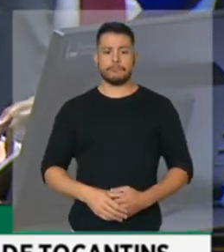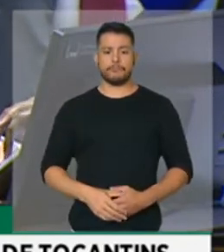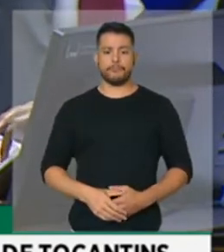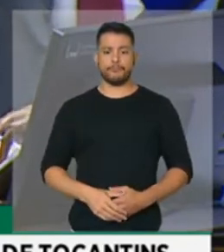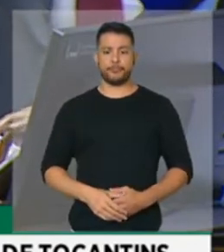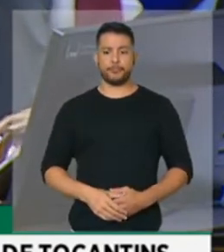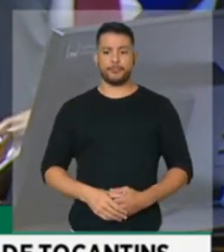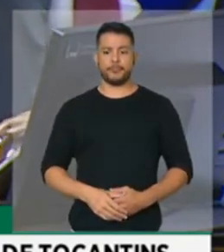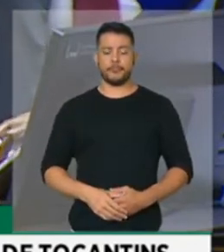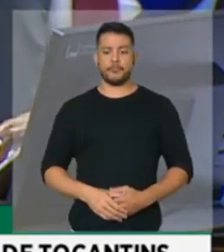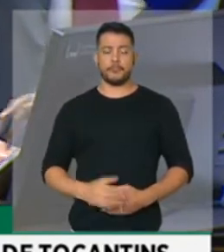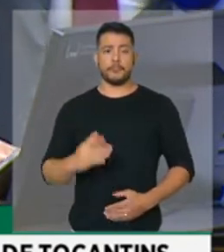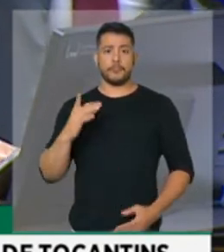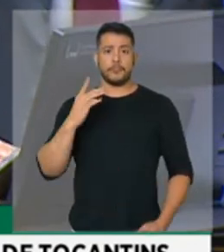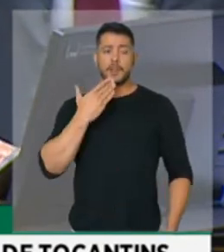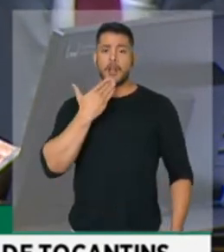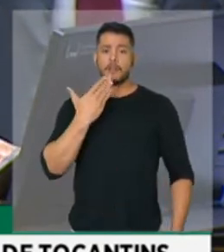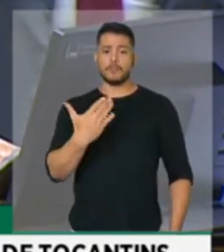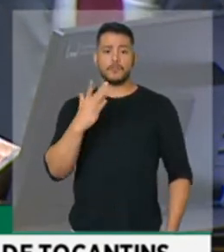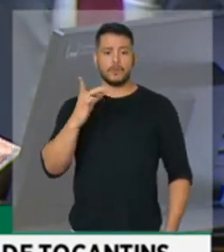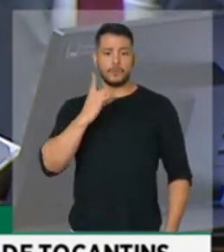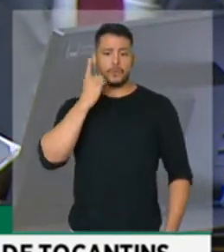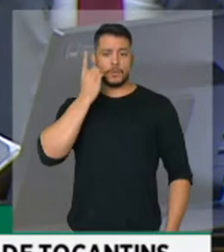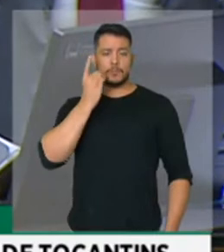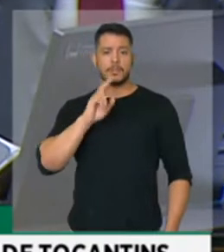A favor, deputado Hildo Rocha.